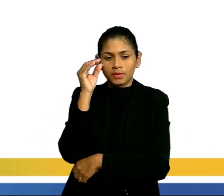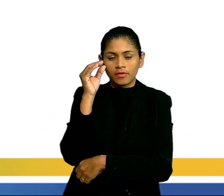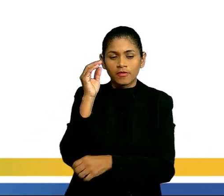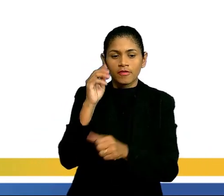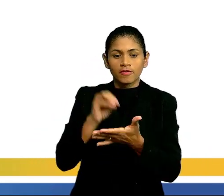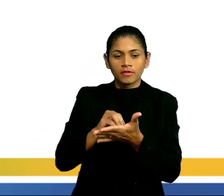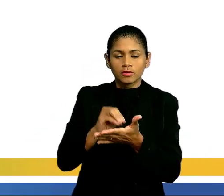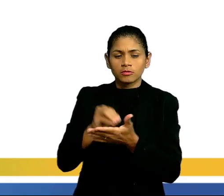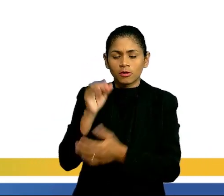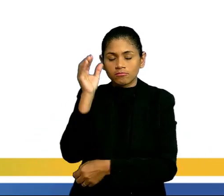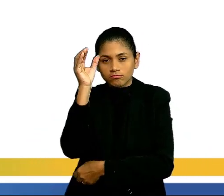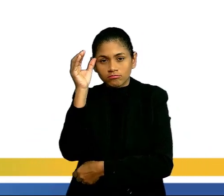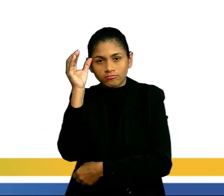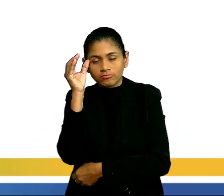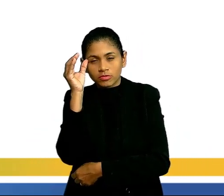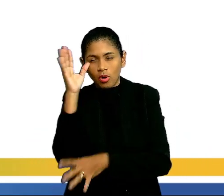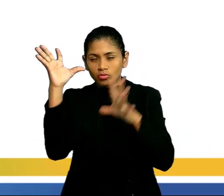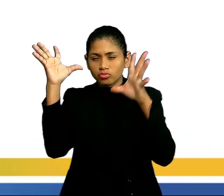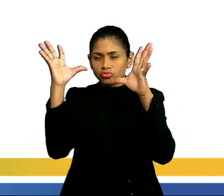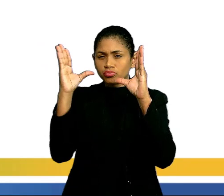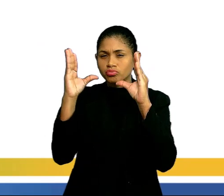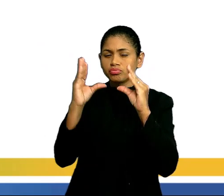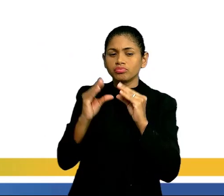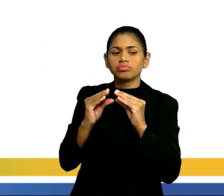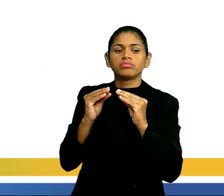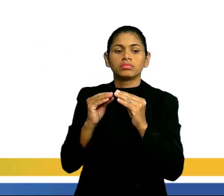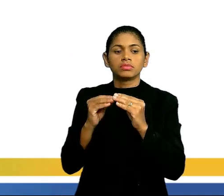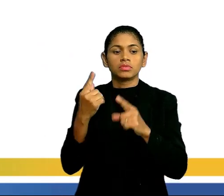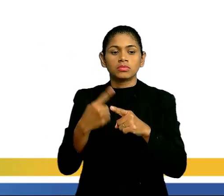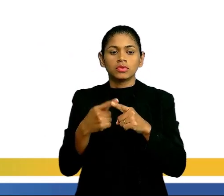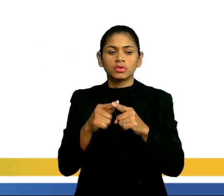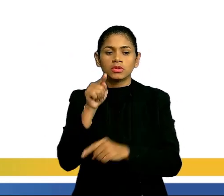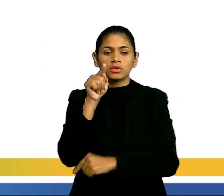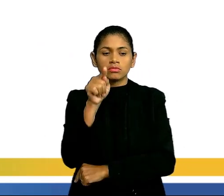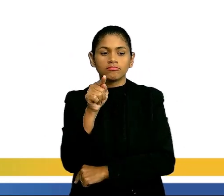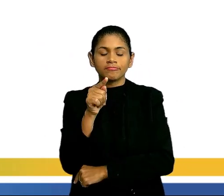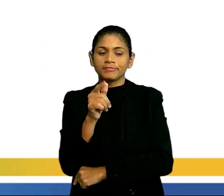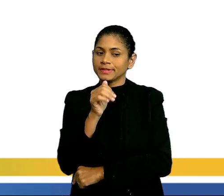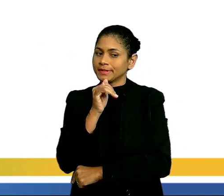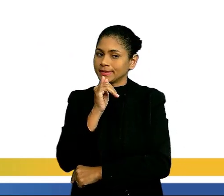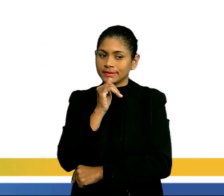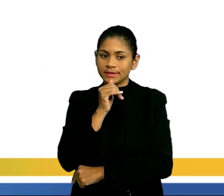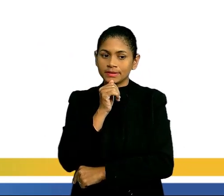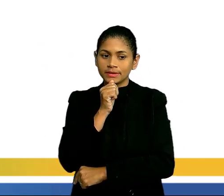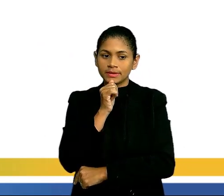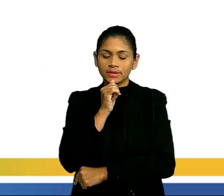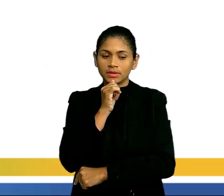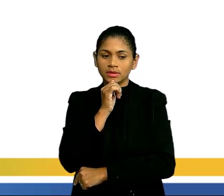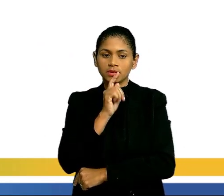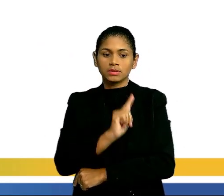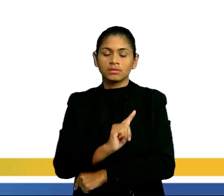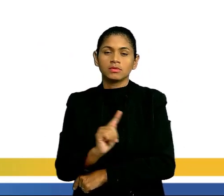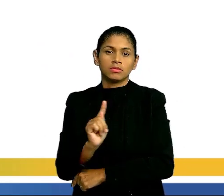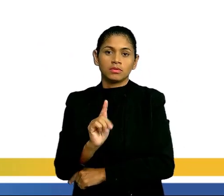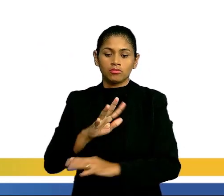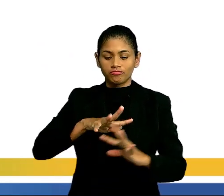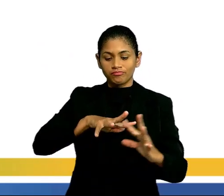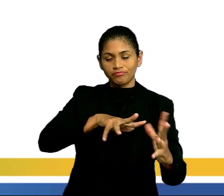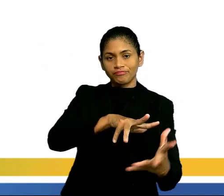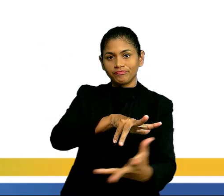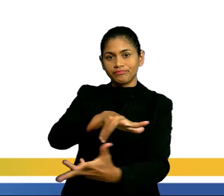ao mundo. Então, a gente tem toda essa relação com o cristianismo, tá? Se eu fosse fazer uma análise